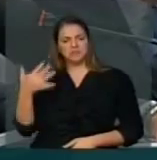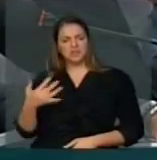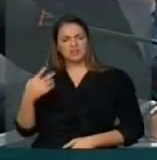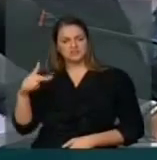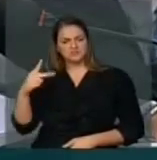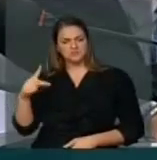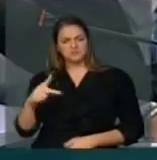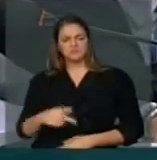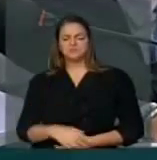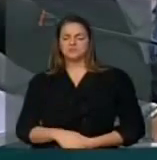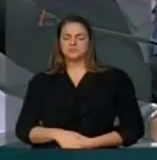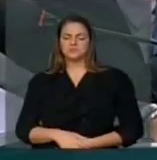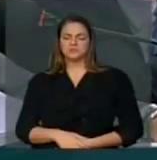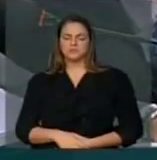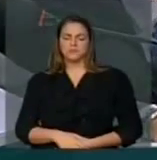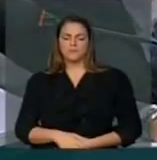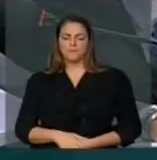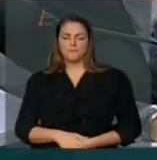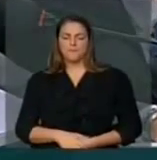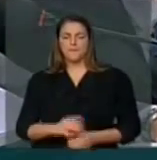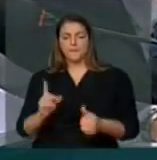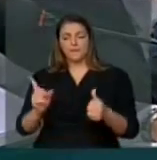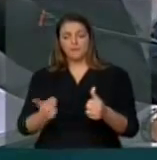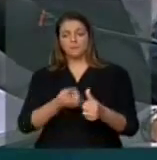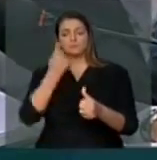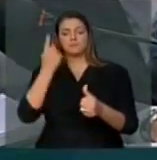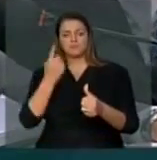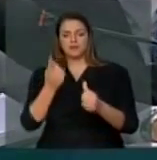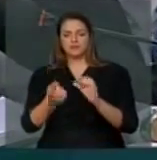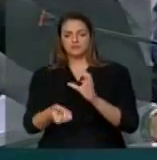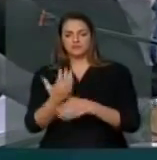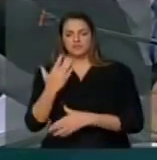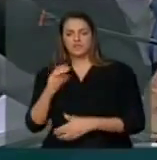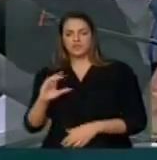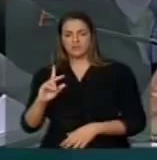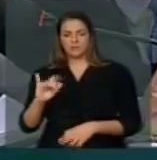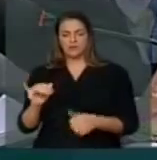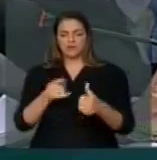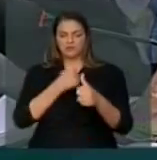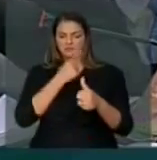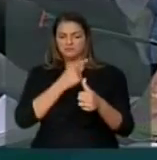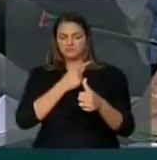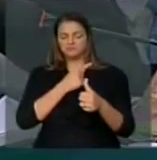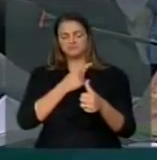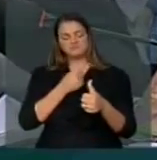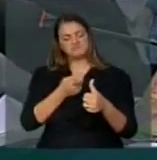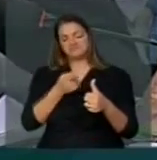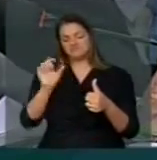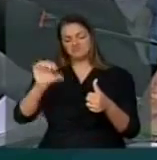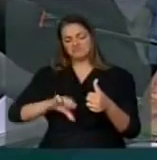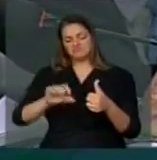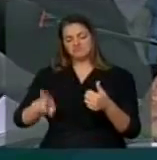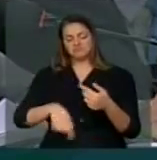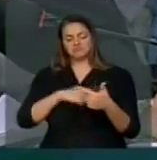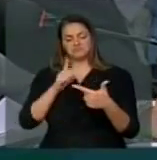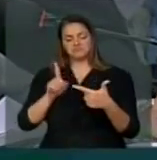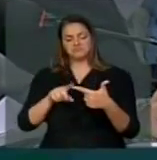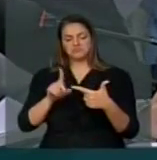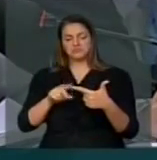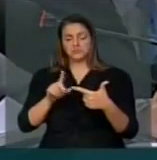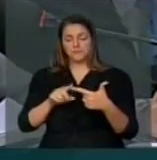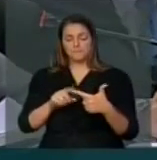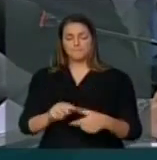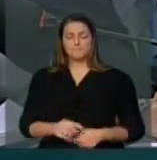e deixando claro essa primeira motivação em relação à convocação da própria CPI. Em relação à